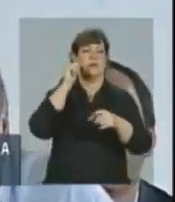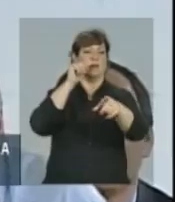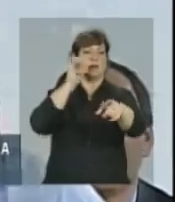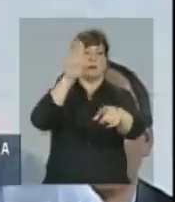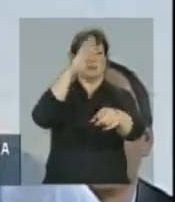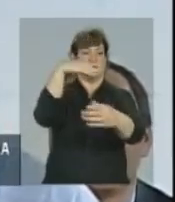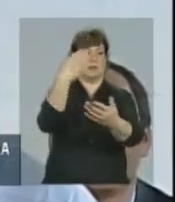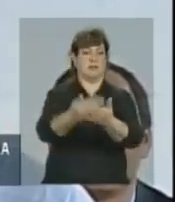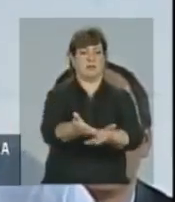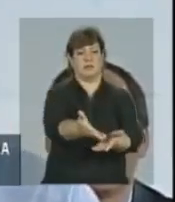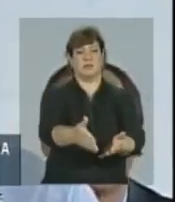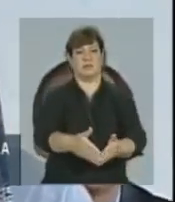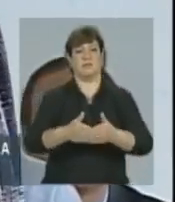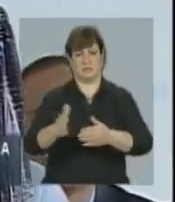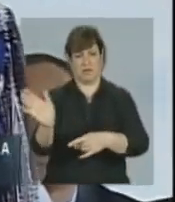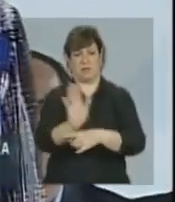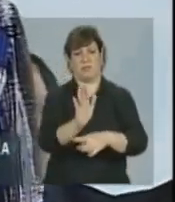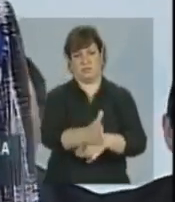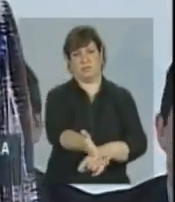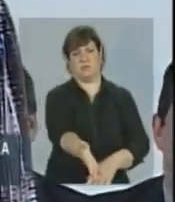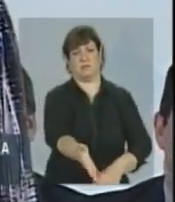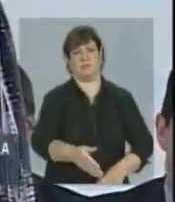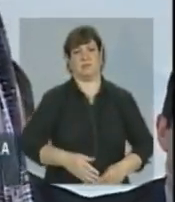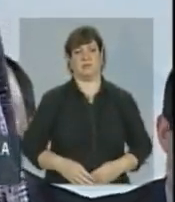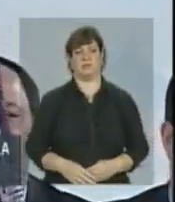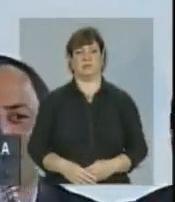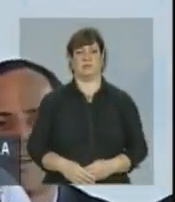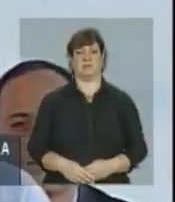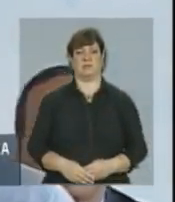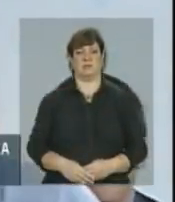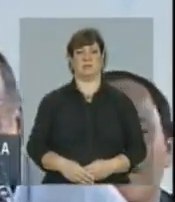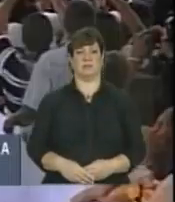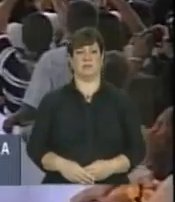está desmaiando. A senhora.